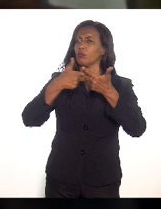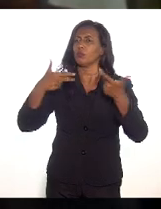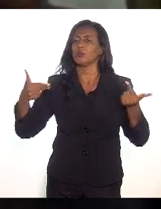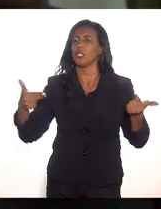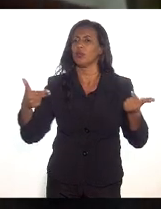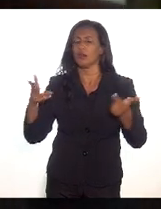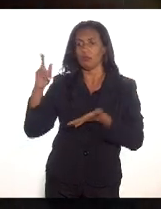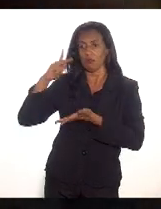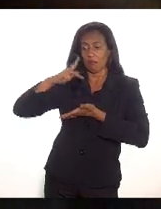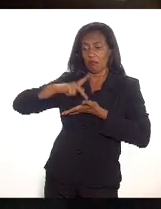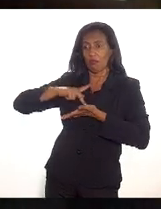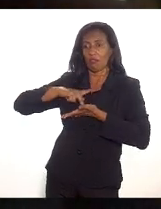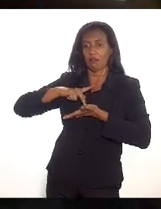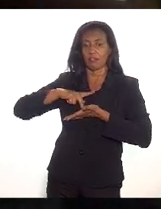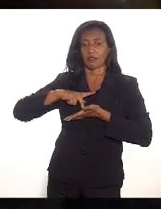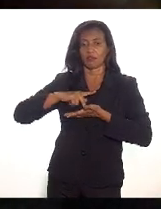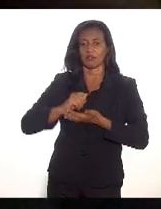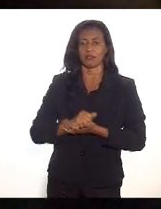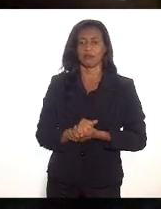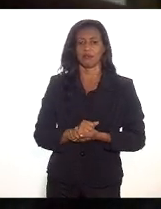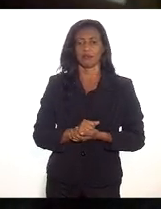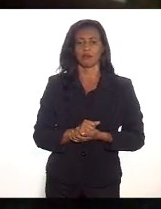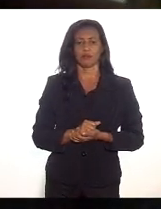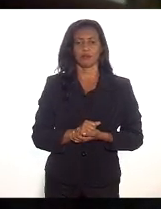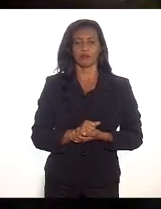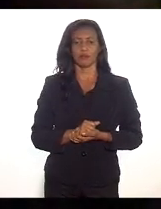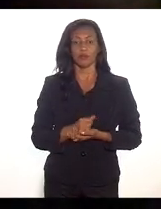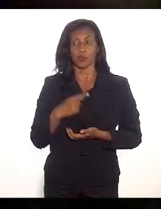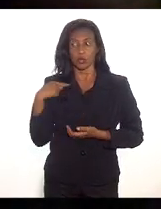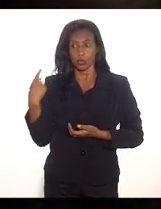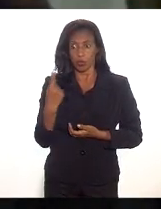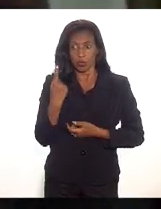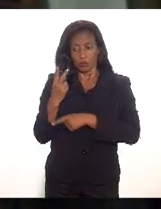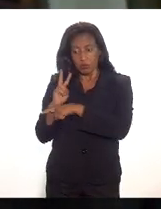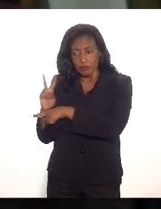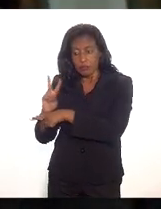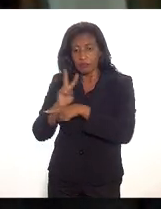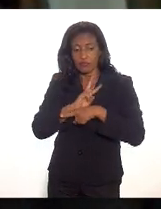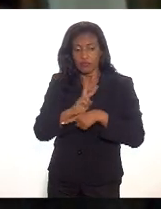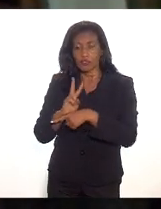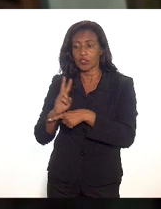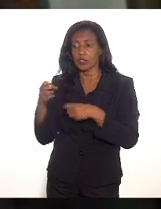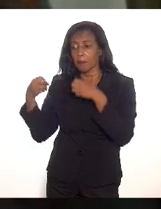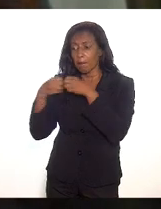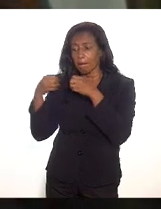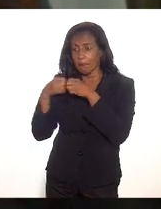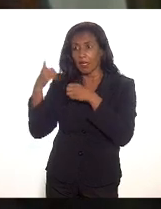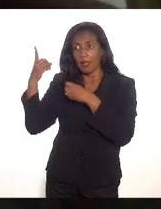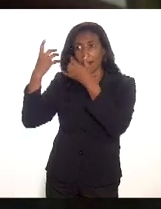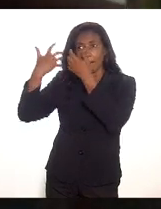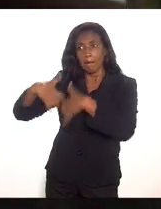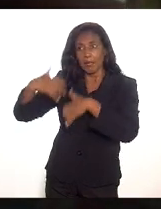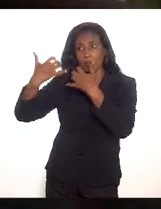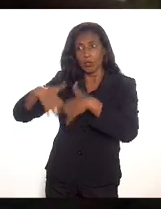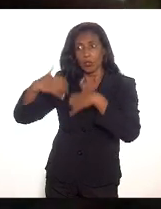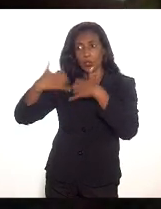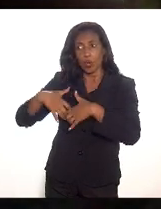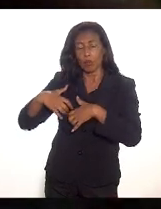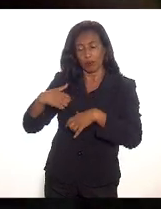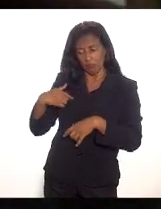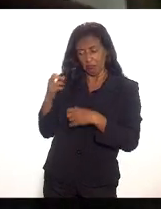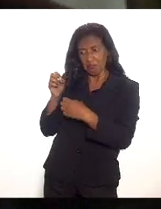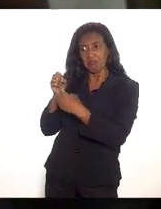campo real não é executada. E temos que fiscalizar de perto. Lá em Petrópolis, eu fiz essa fiscalização de